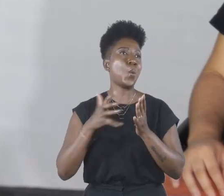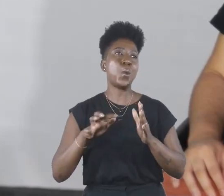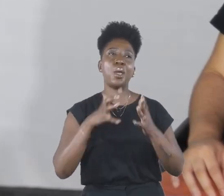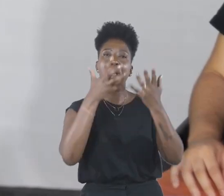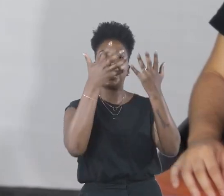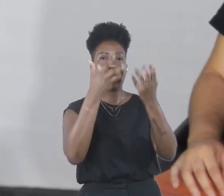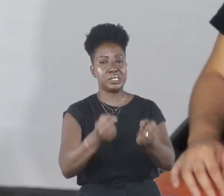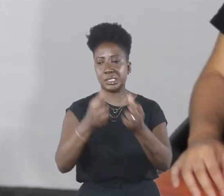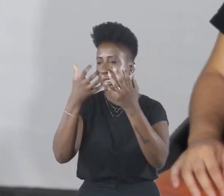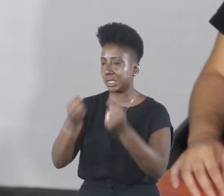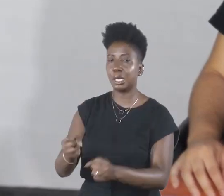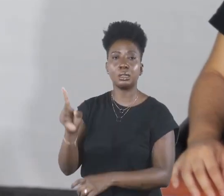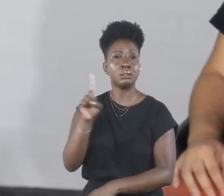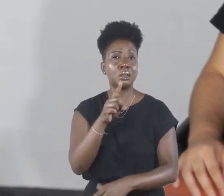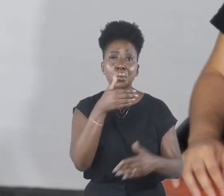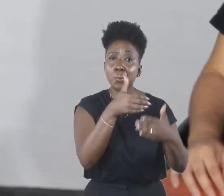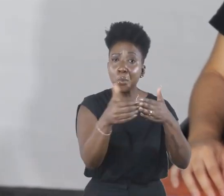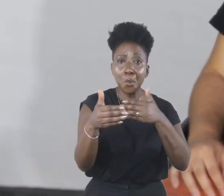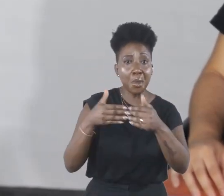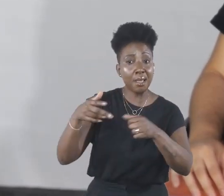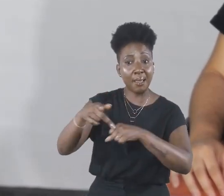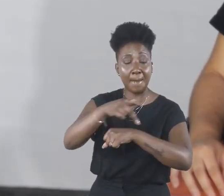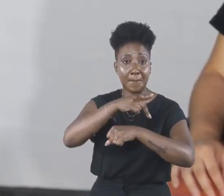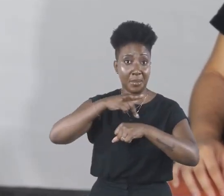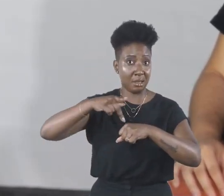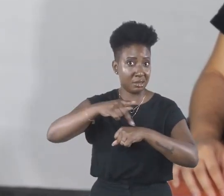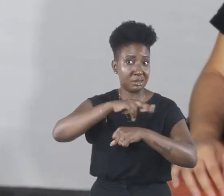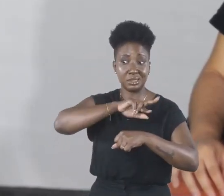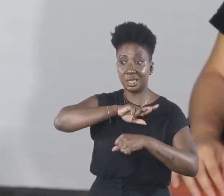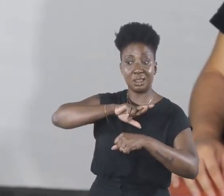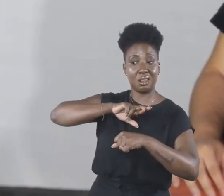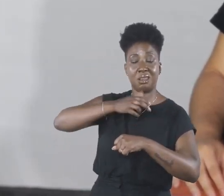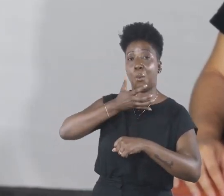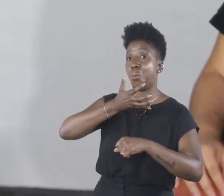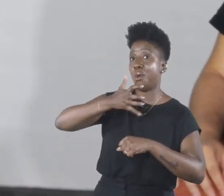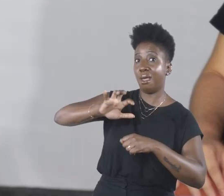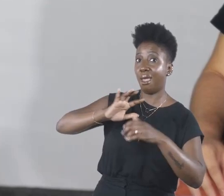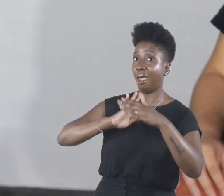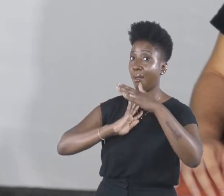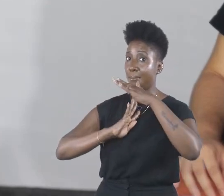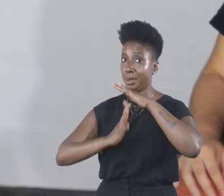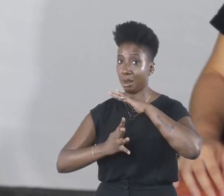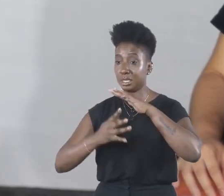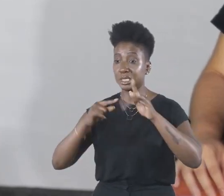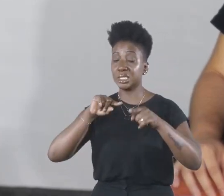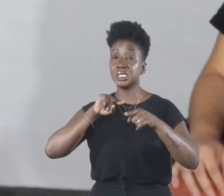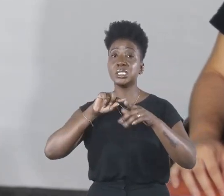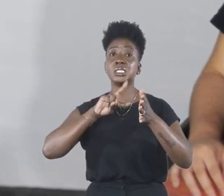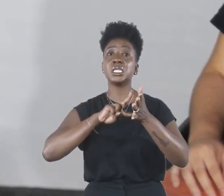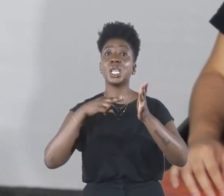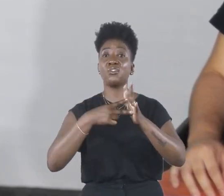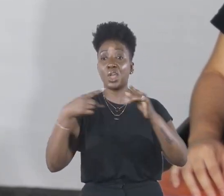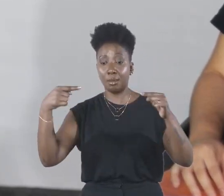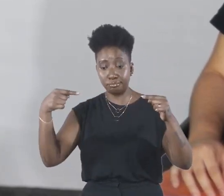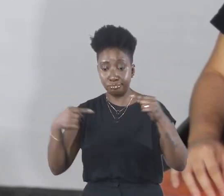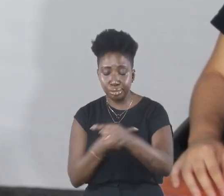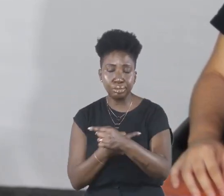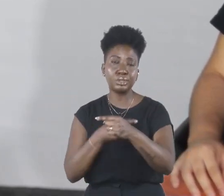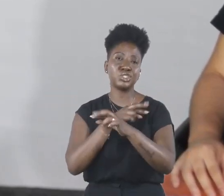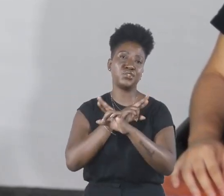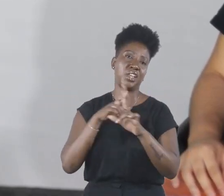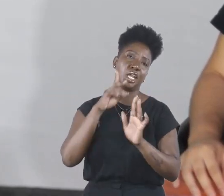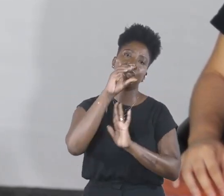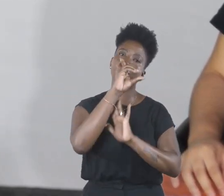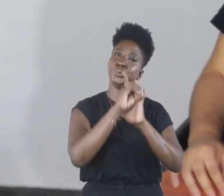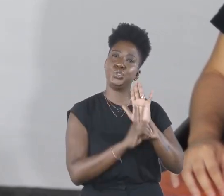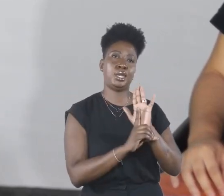quero receber, tal país não quer receber. Qualquer país que não recebe imigrante, você está violentando um direitos humanos igual qualquer